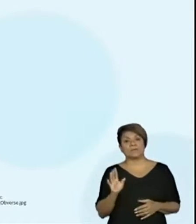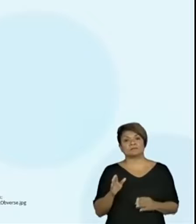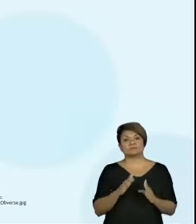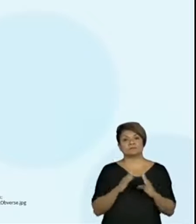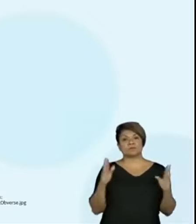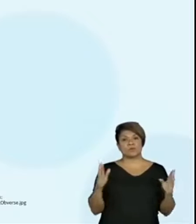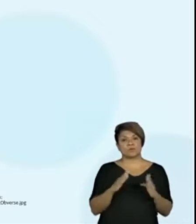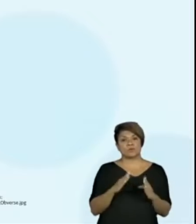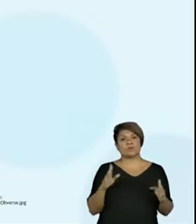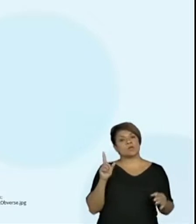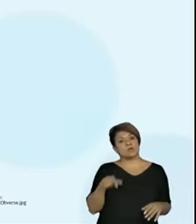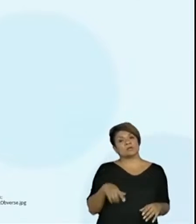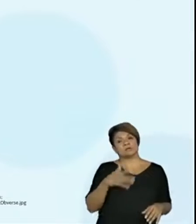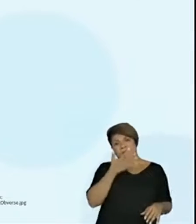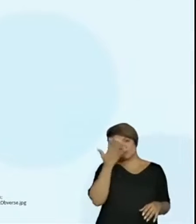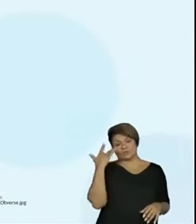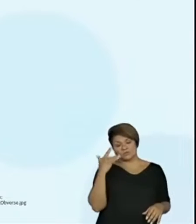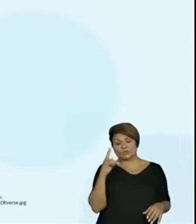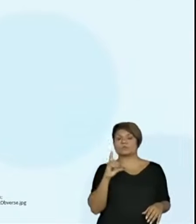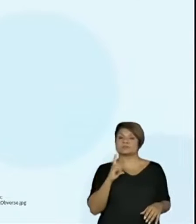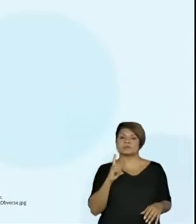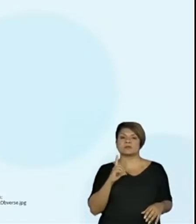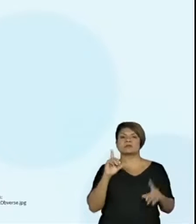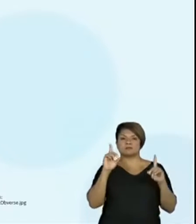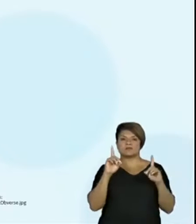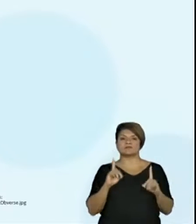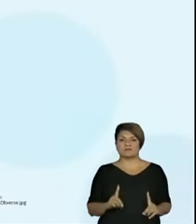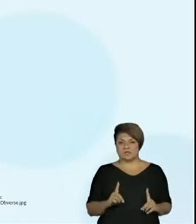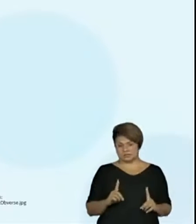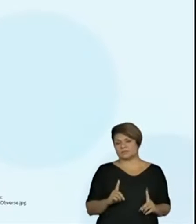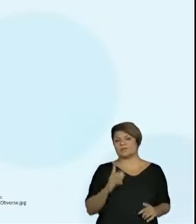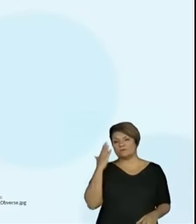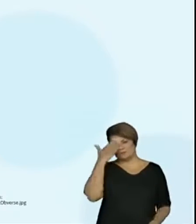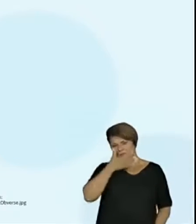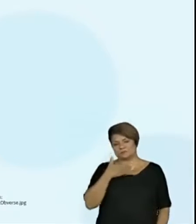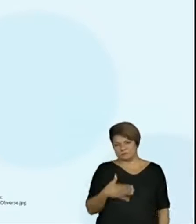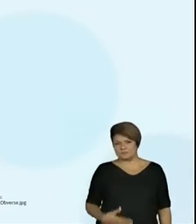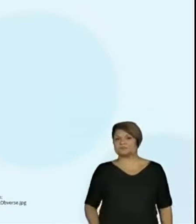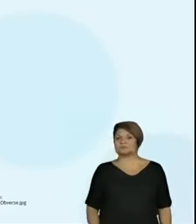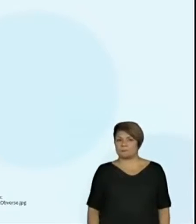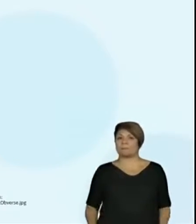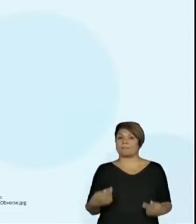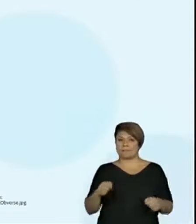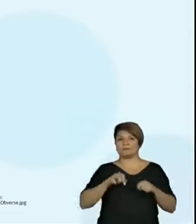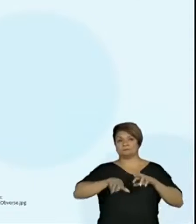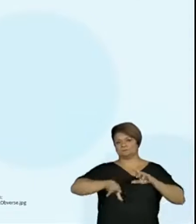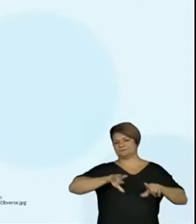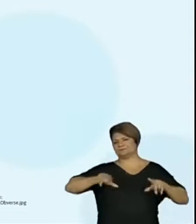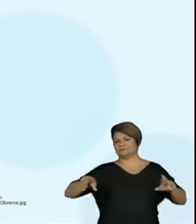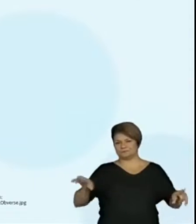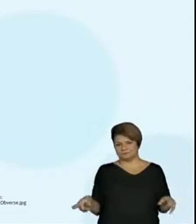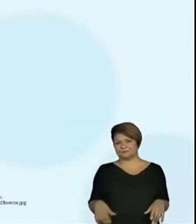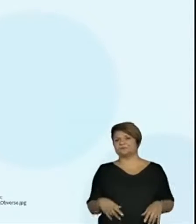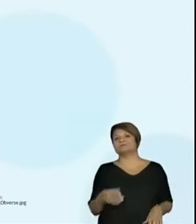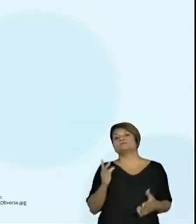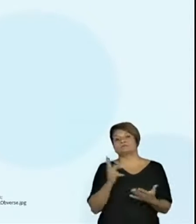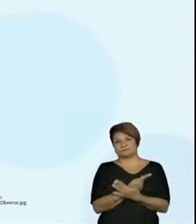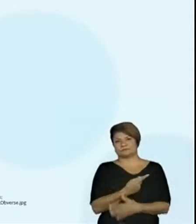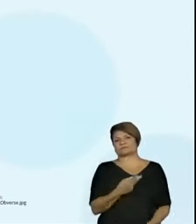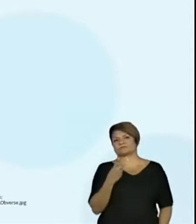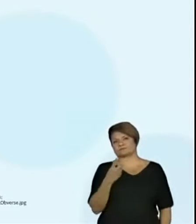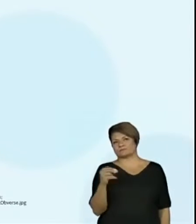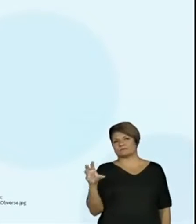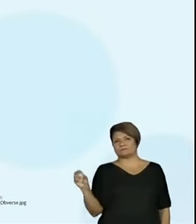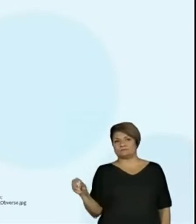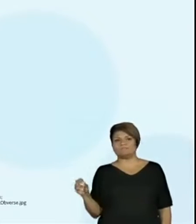a ver com as pessoas também que têm deficiência visual. Elas Bem precisam sabe. Diferenciar. Isso ajudava muito. E aconteceu da nota de 200 não ter